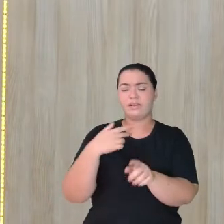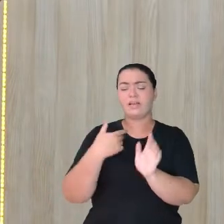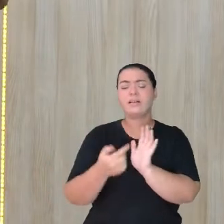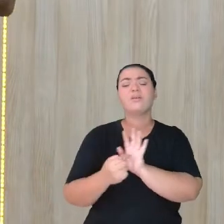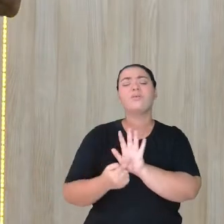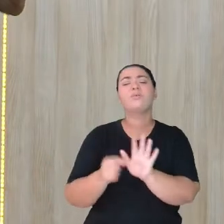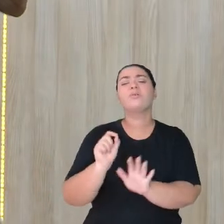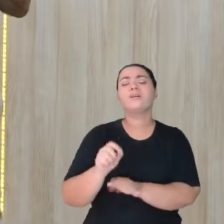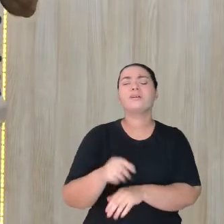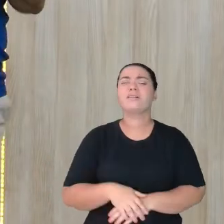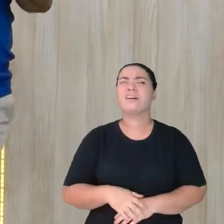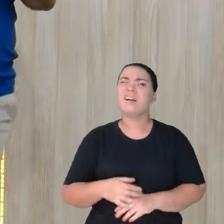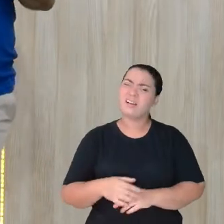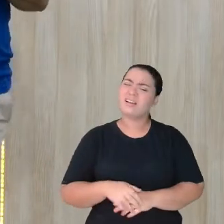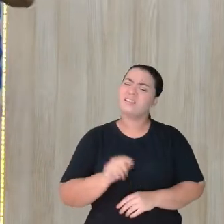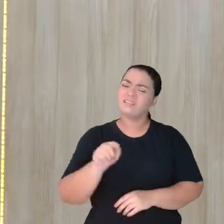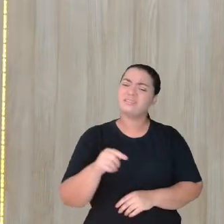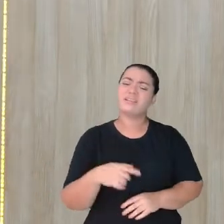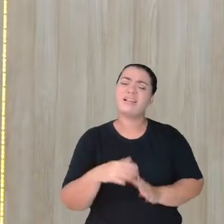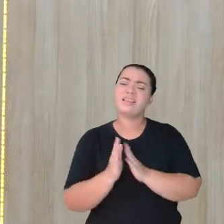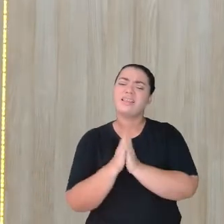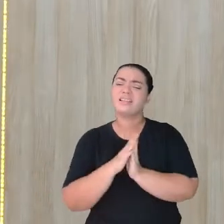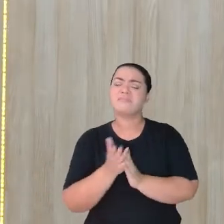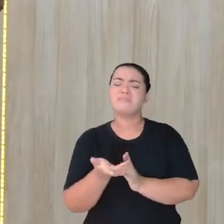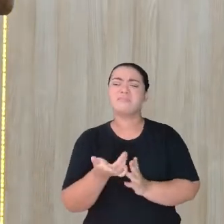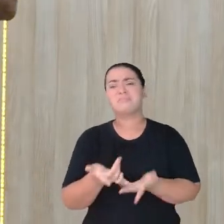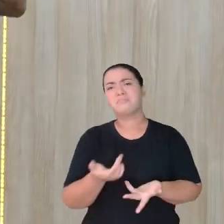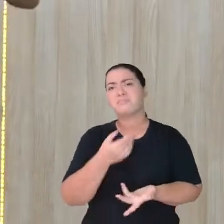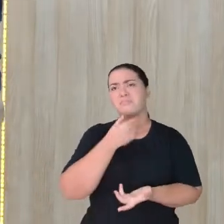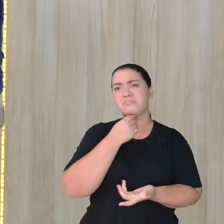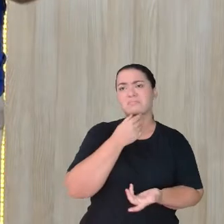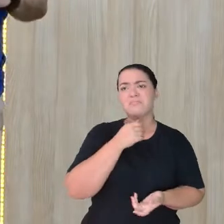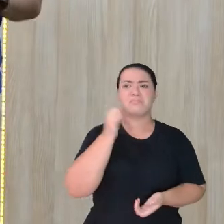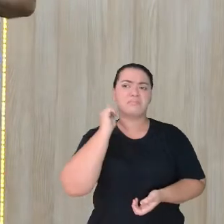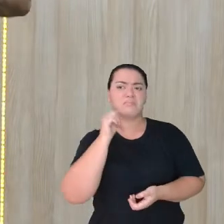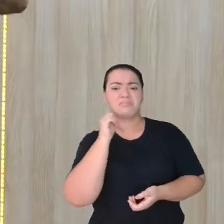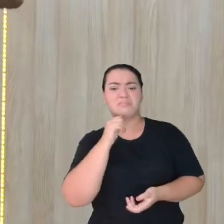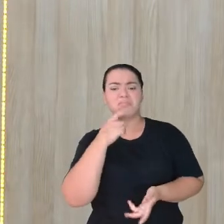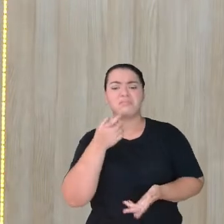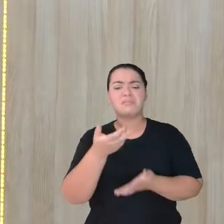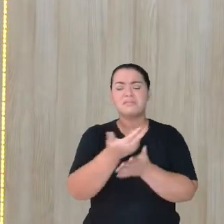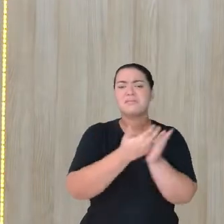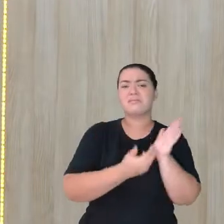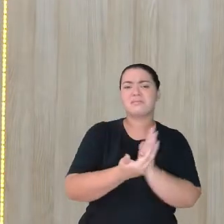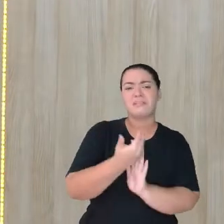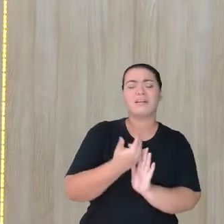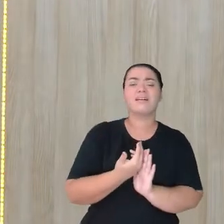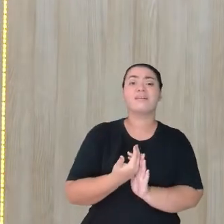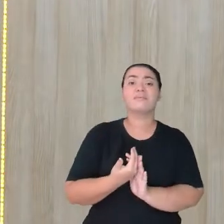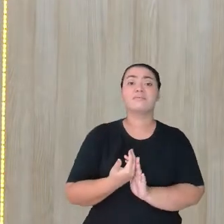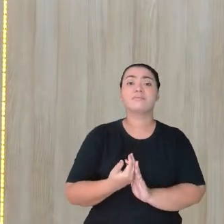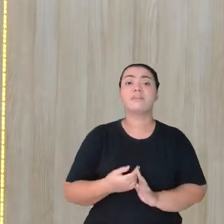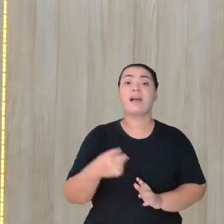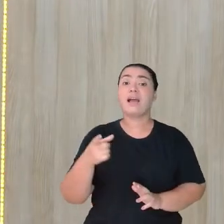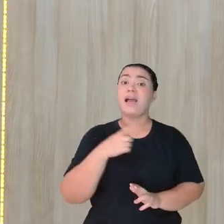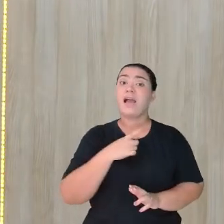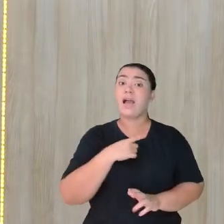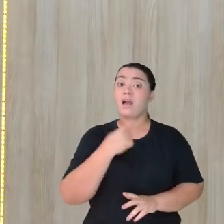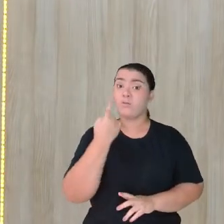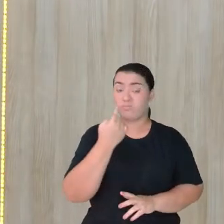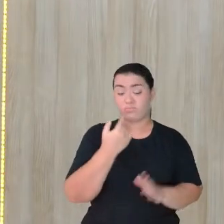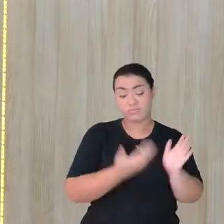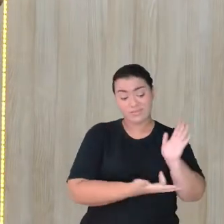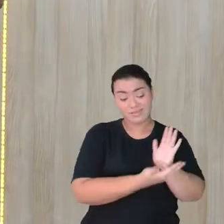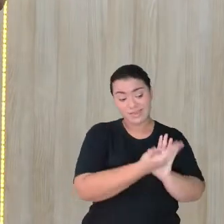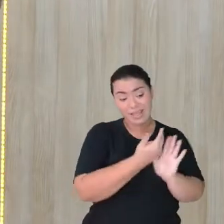o que é isso aqui, aí você pode dizer, isso é um homem, ou isso é uma mulher, é uma pessoa. Então você tem um